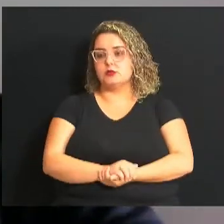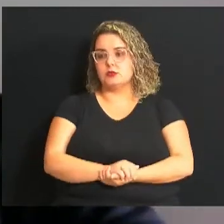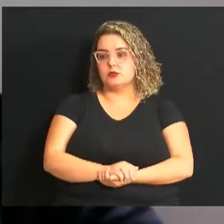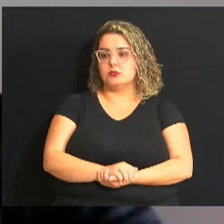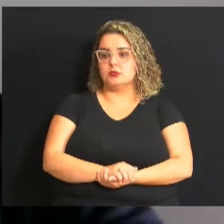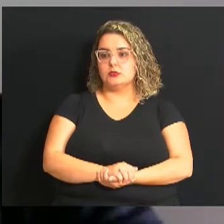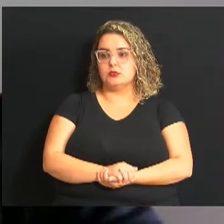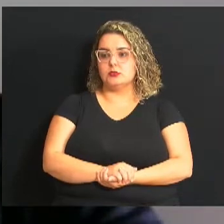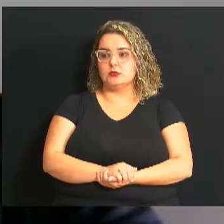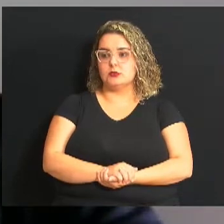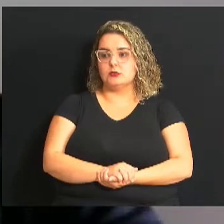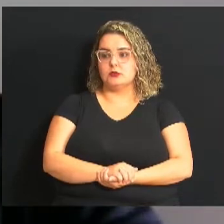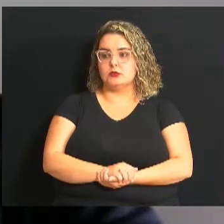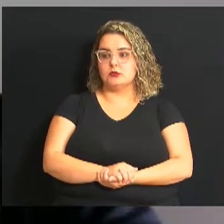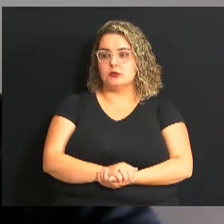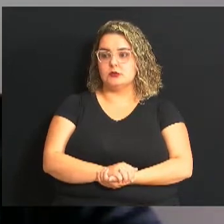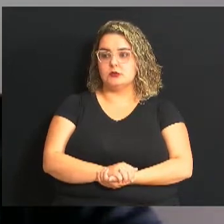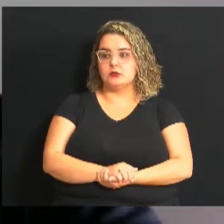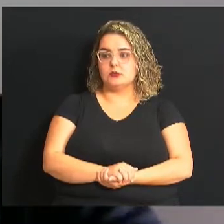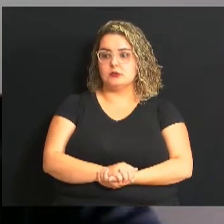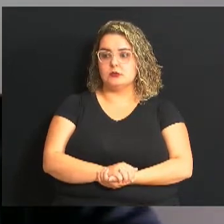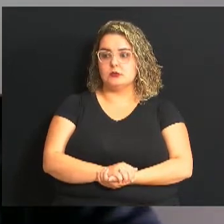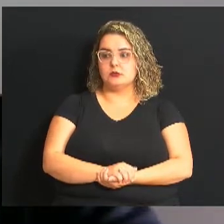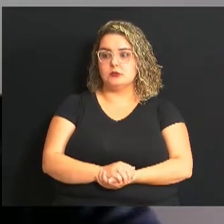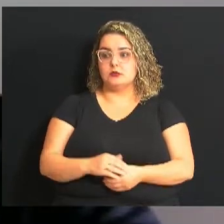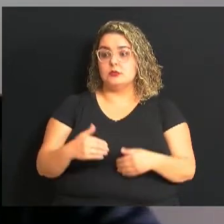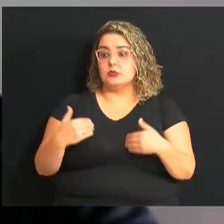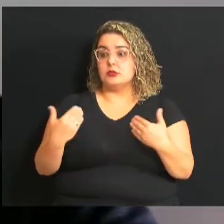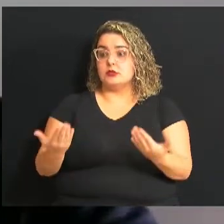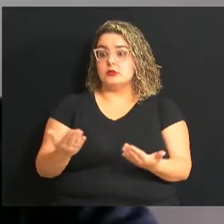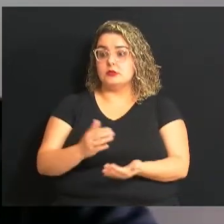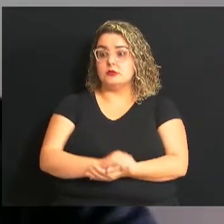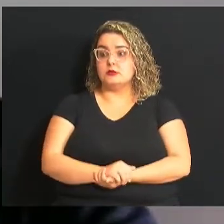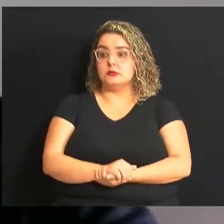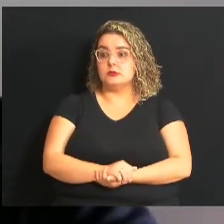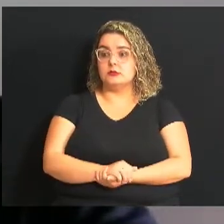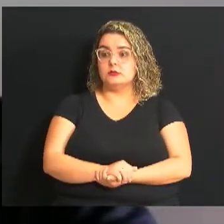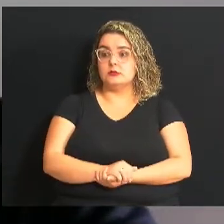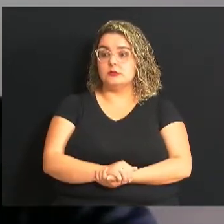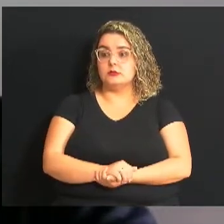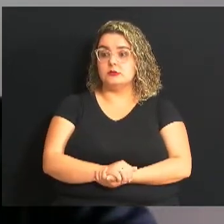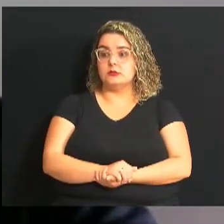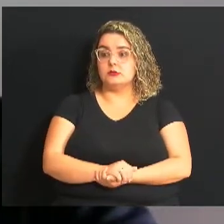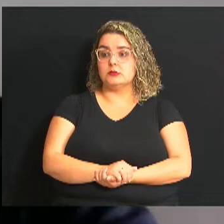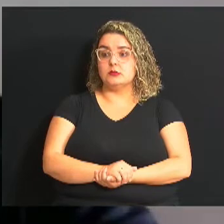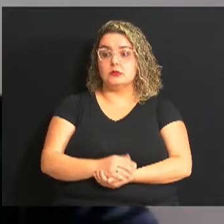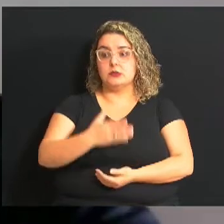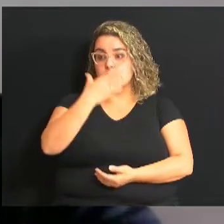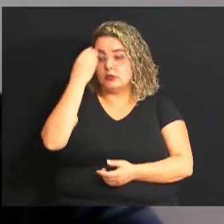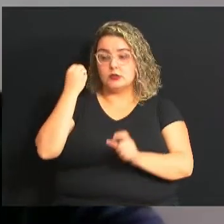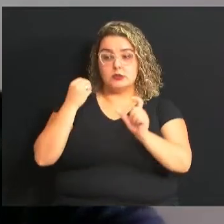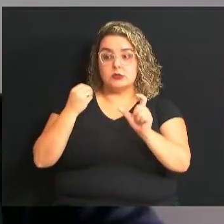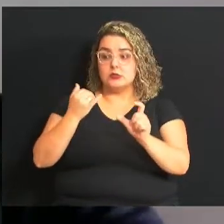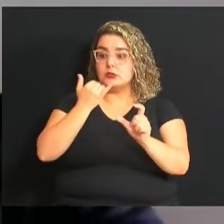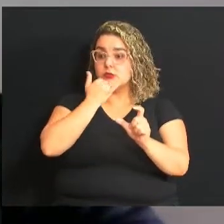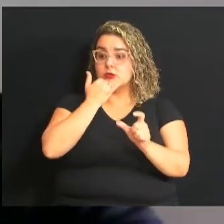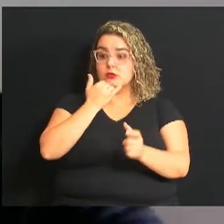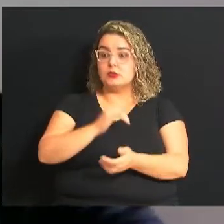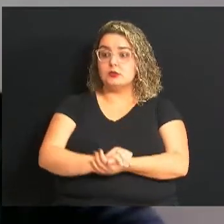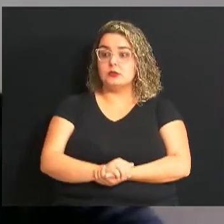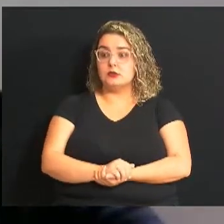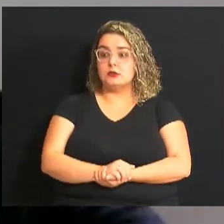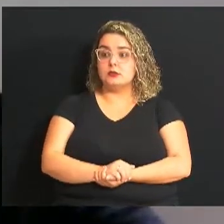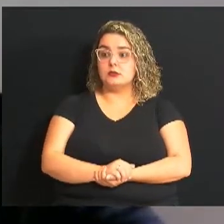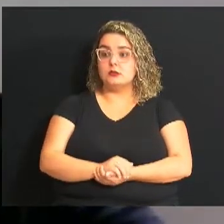de onde, de qual é fugiu a palavra agora, desculpa, mas depende